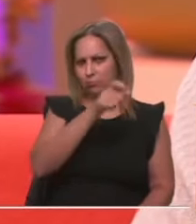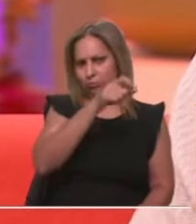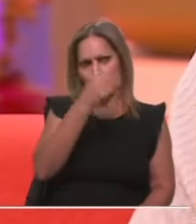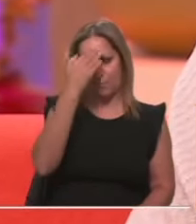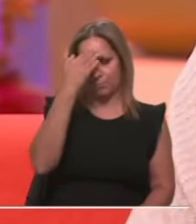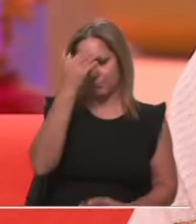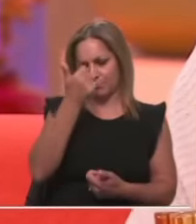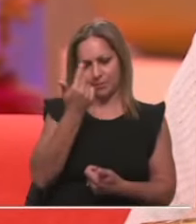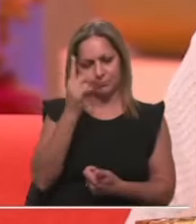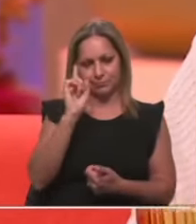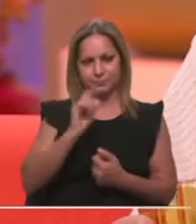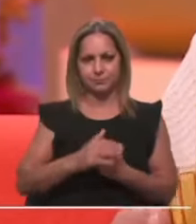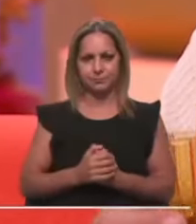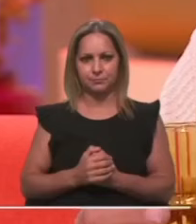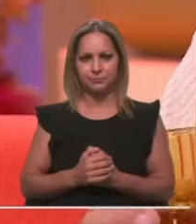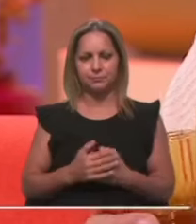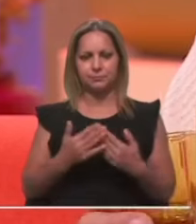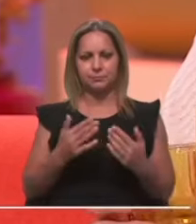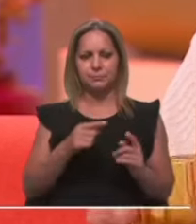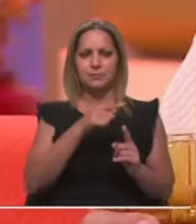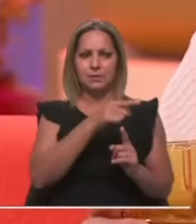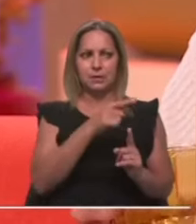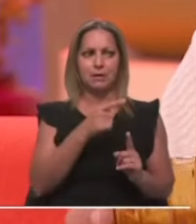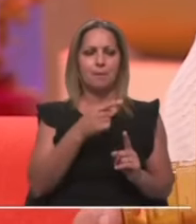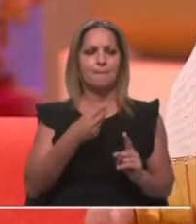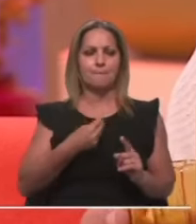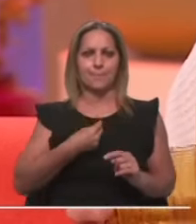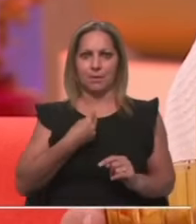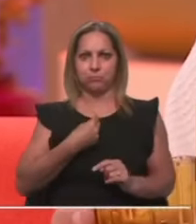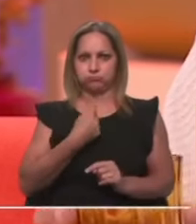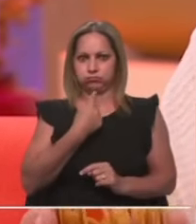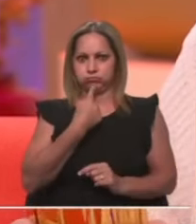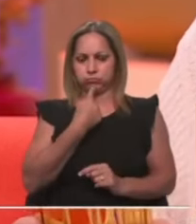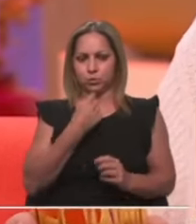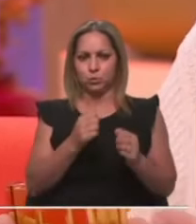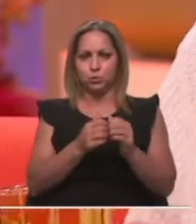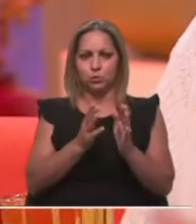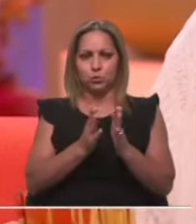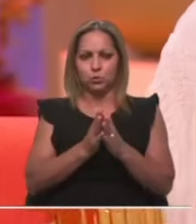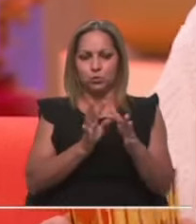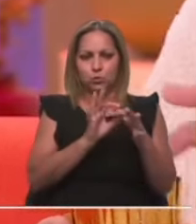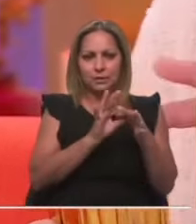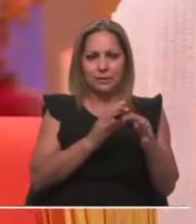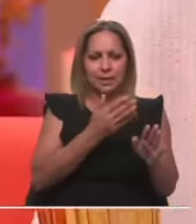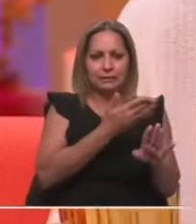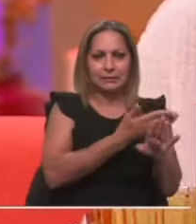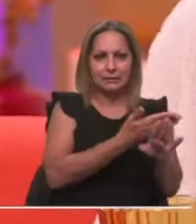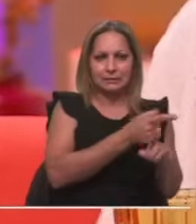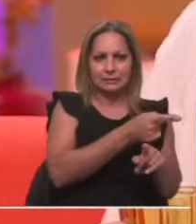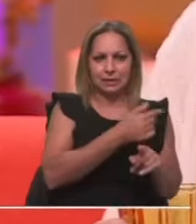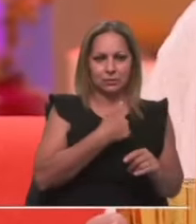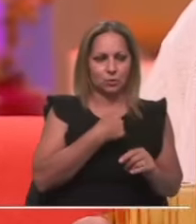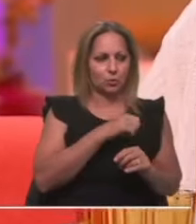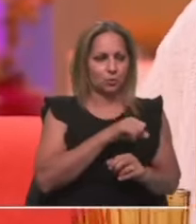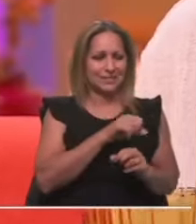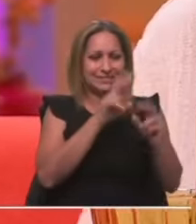perturbada e vive com uma preocupação exacerbada Com tudo o que tem a ver com sexo que eu nunca mais voltei a